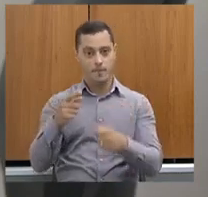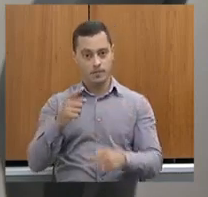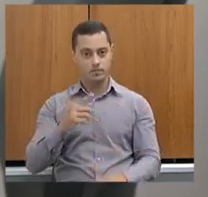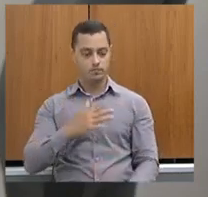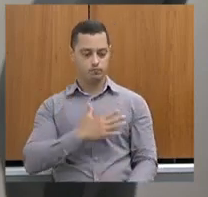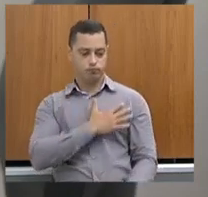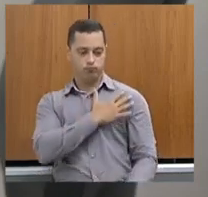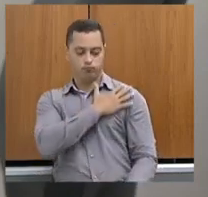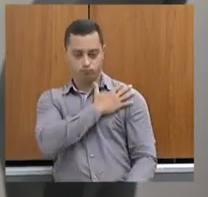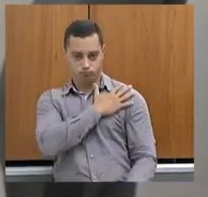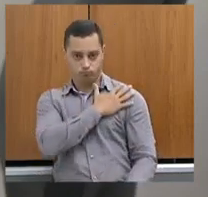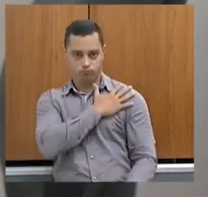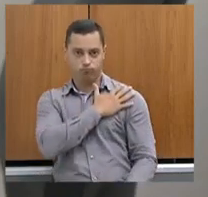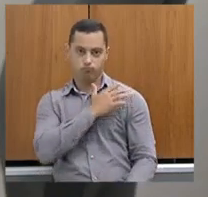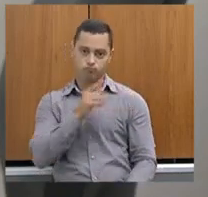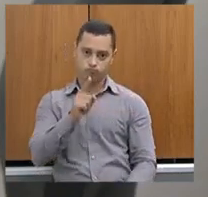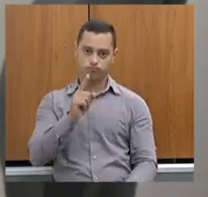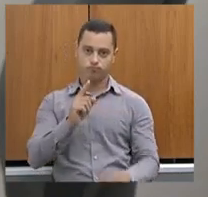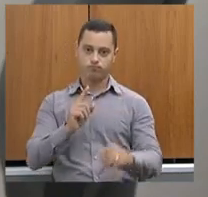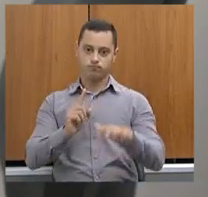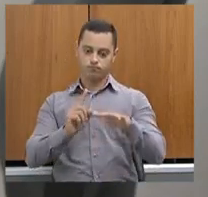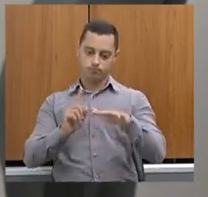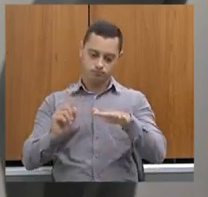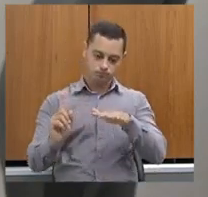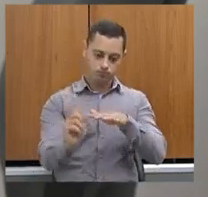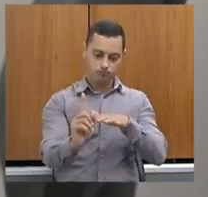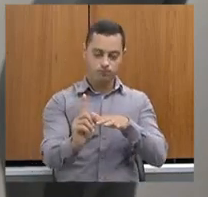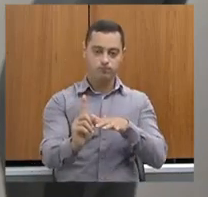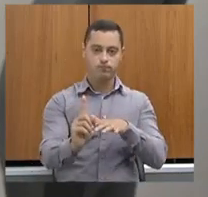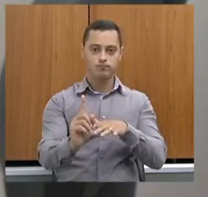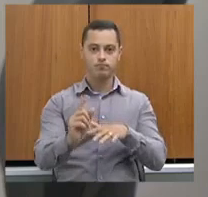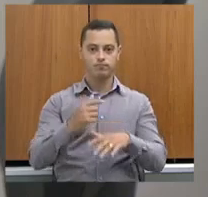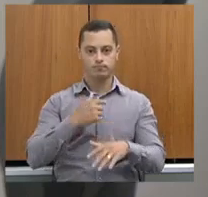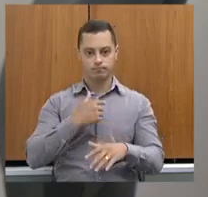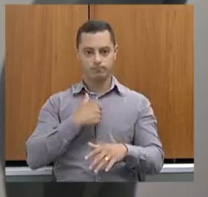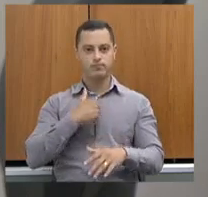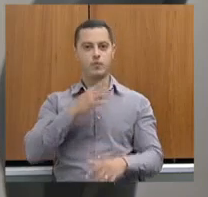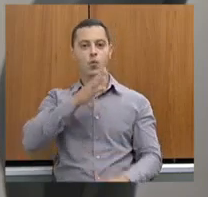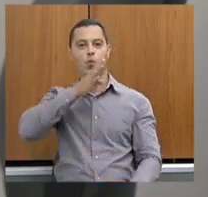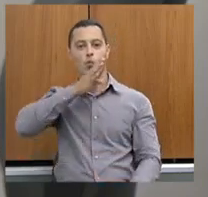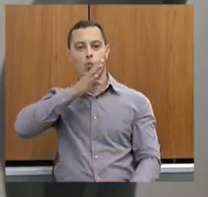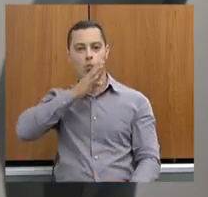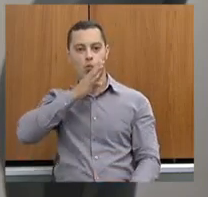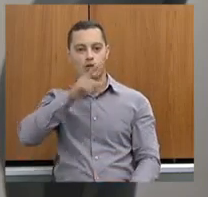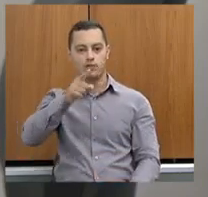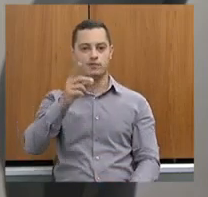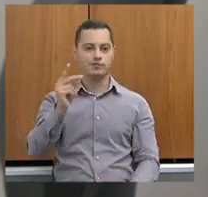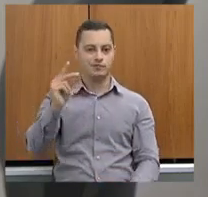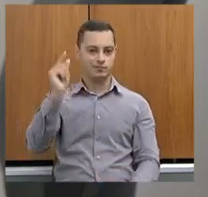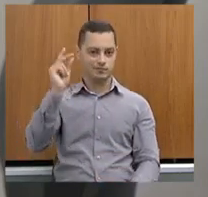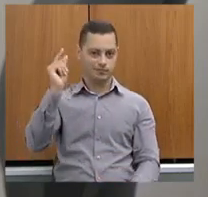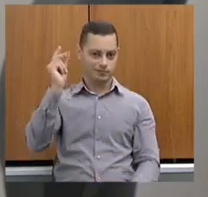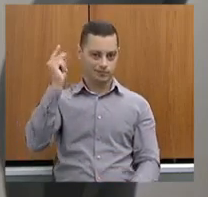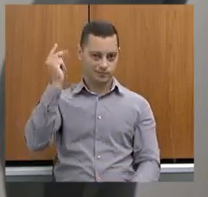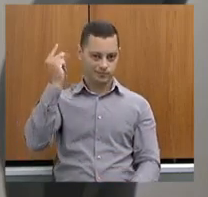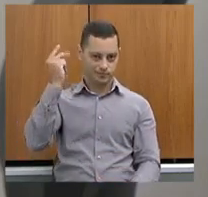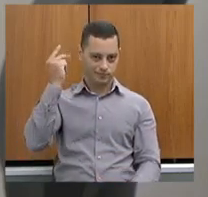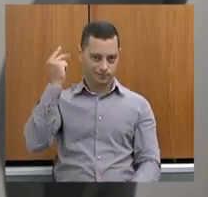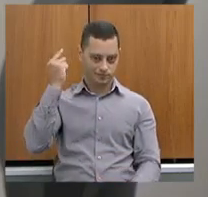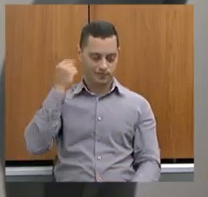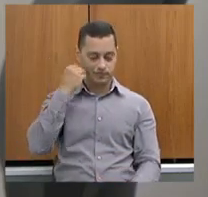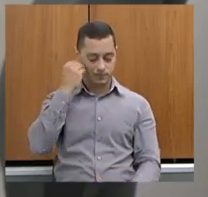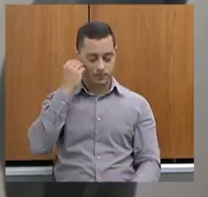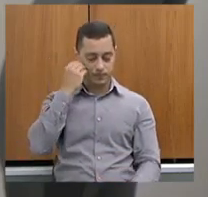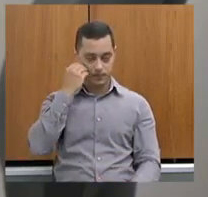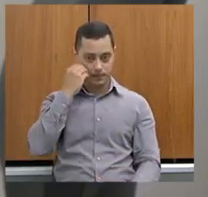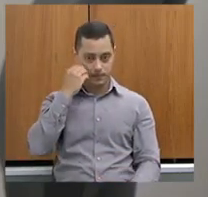quero deixar isso aqui consignados a mais da casa eu conheço o senhor desde que o senhor era Segundo Tenente ajudando de ordem do então Comandante geral